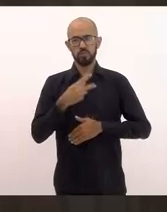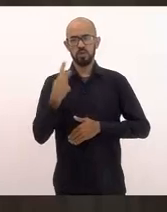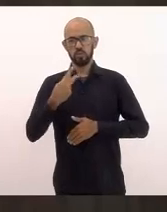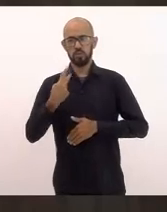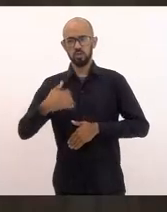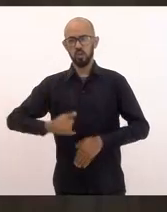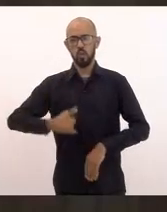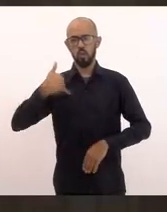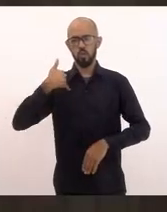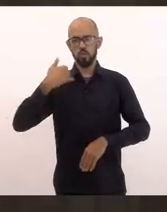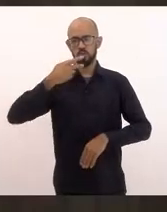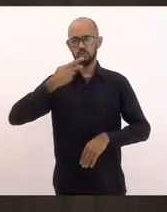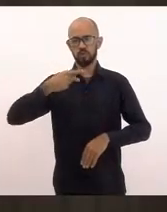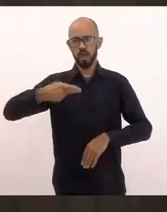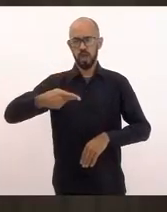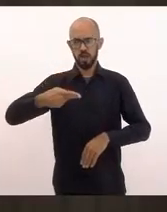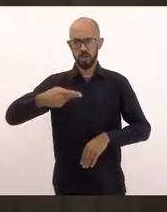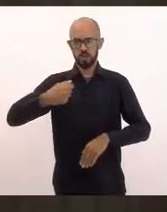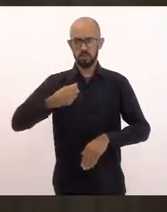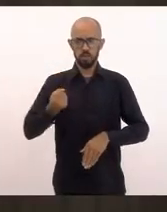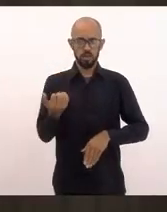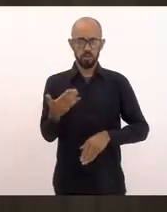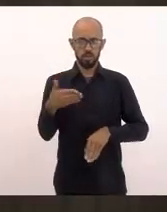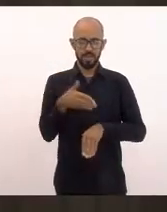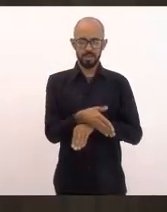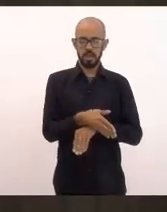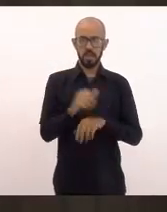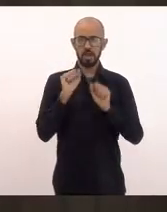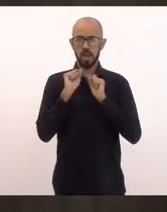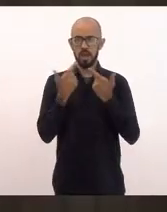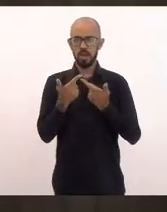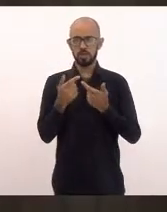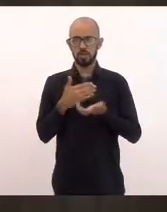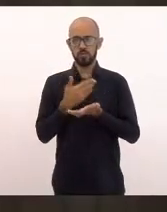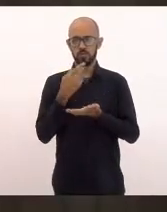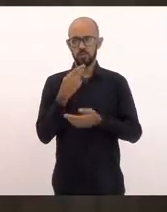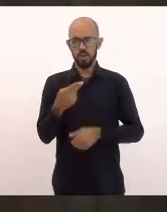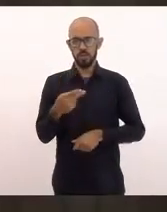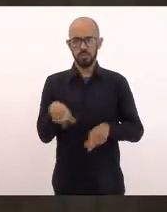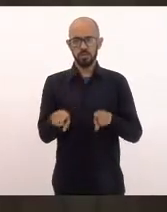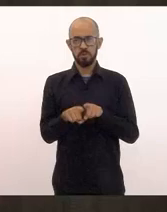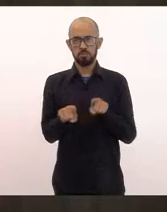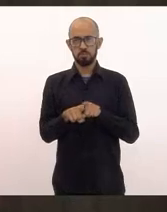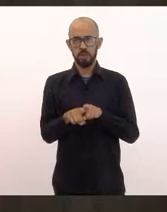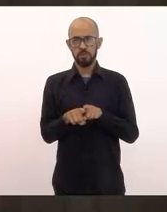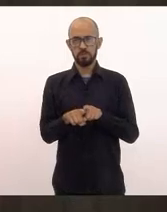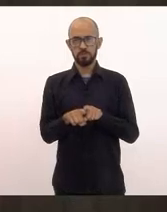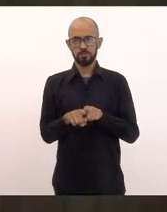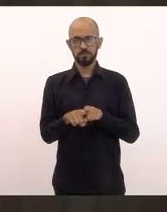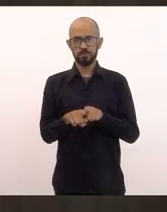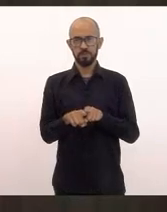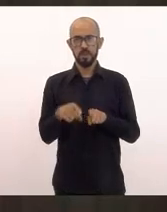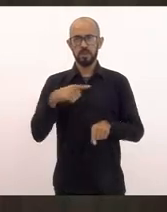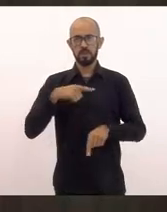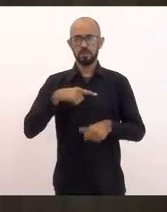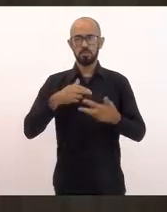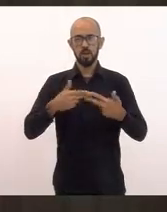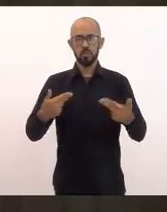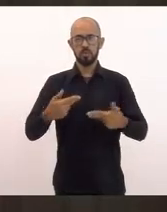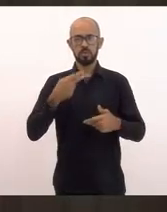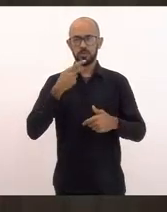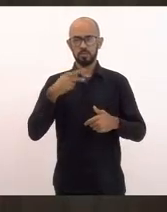militar. E quando entrei nessa casa, meu discurso foi falando exatamente dessa forma. Existe uma coisa chamada